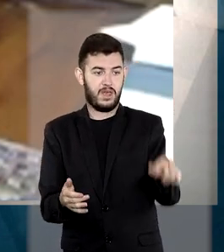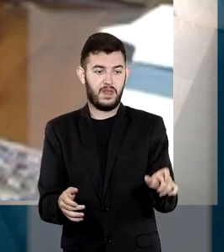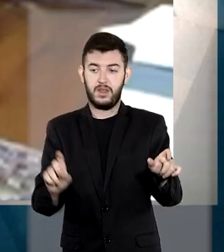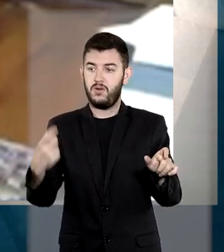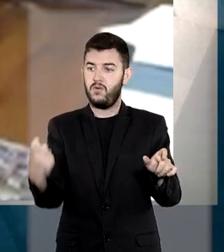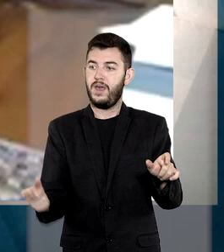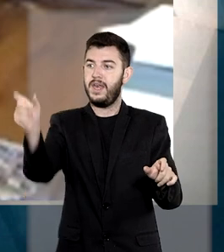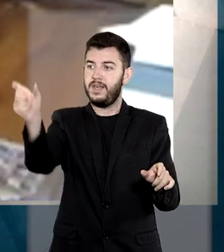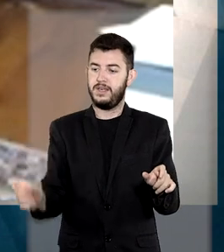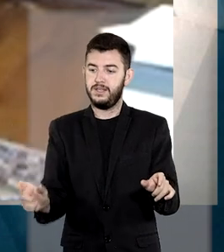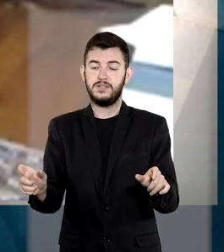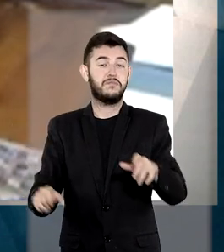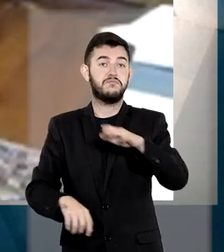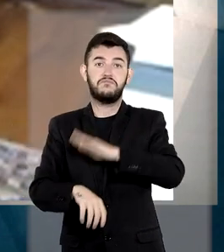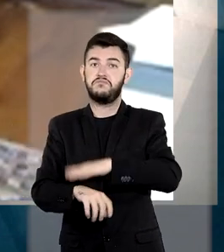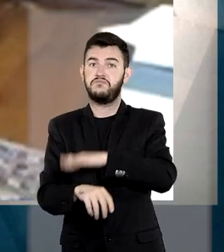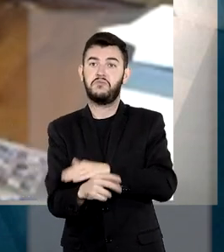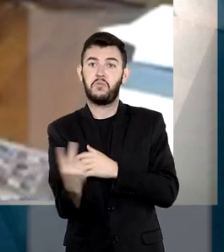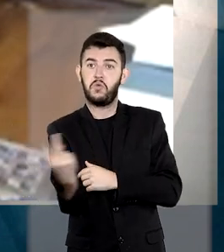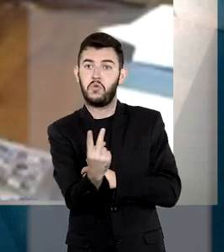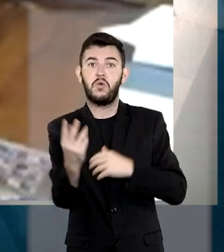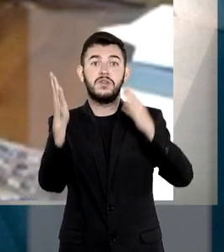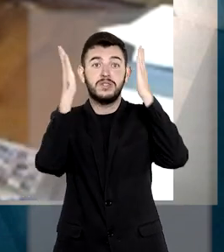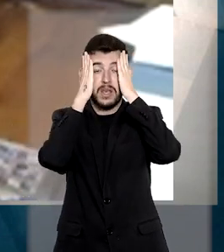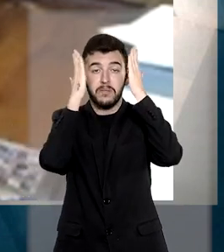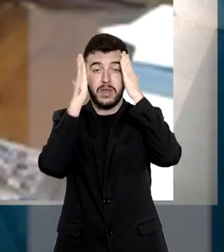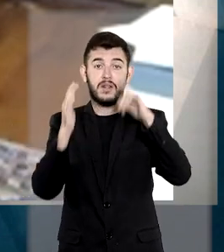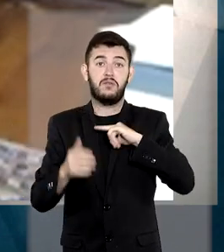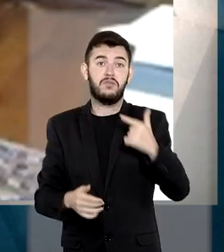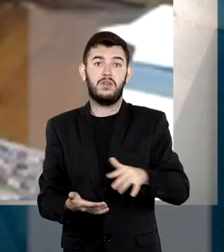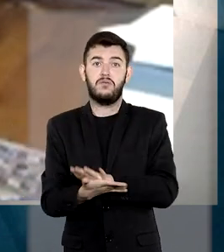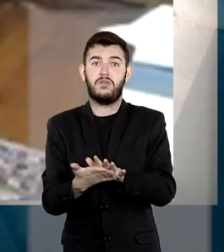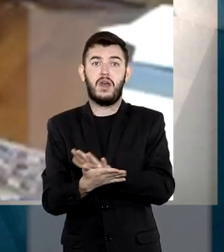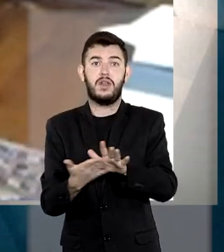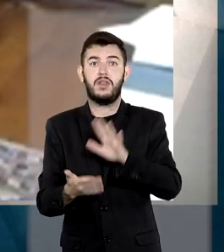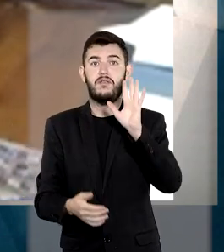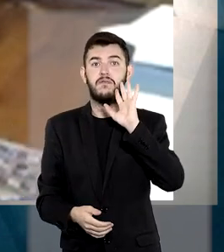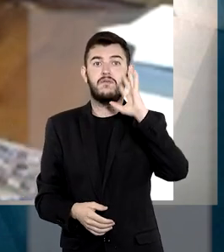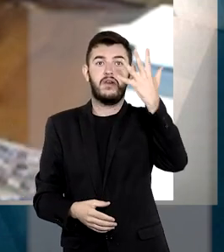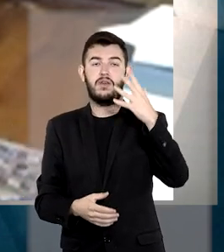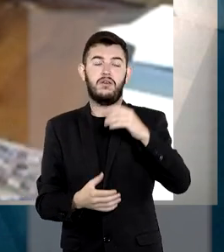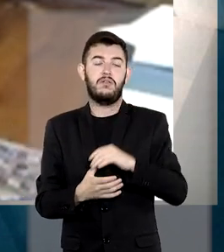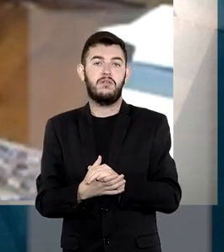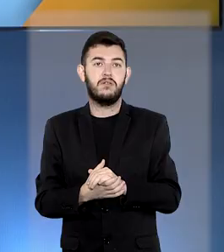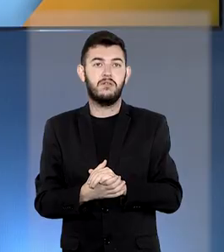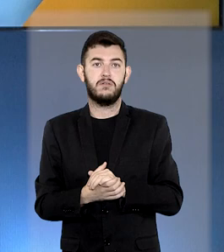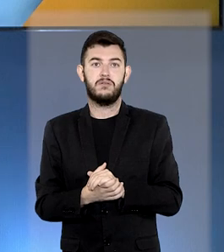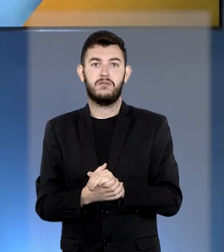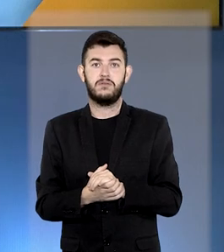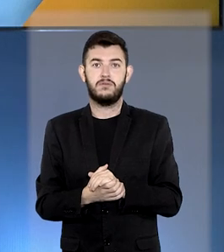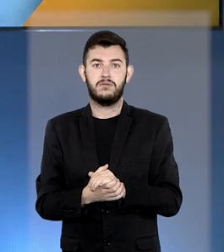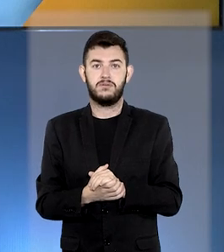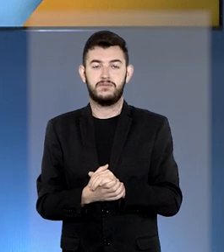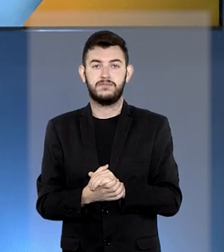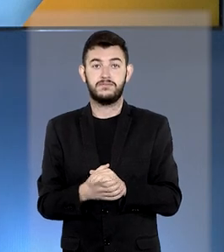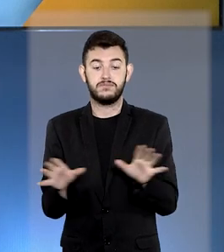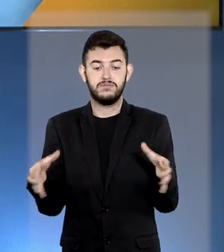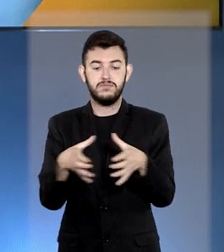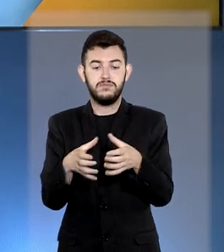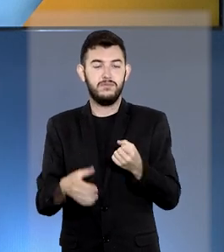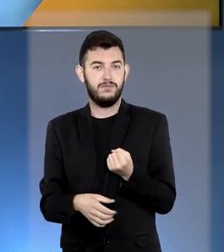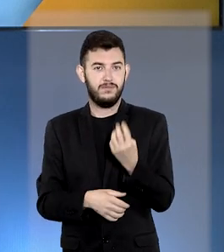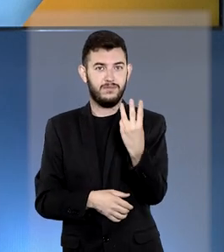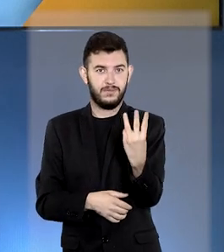o devedor era de ciência exclusiva dos dois, não projetando efeitos externos. Também na